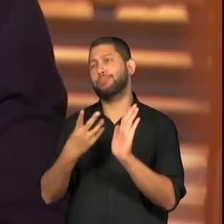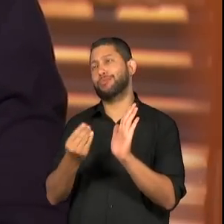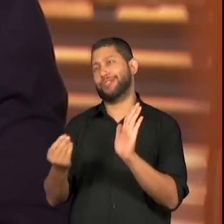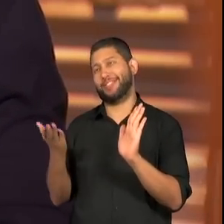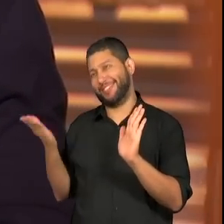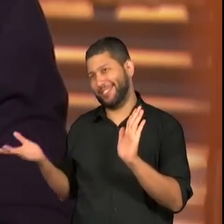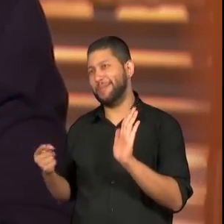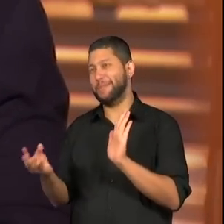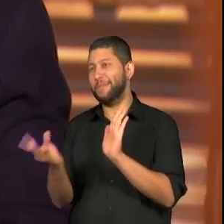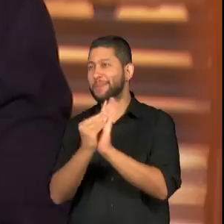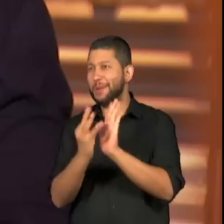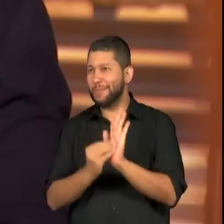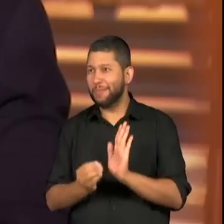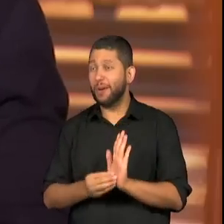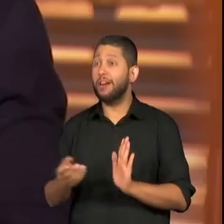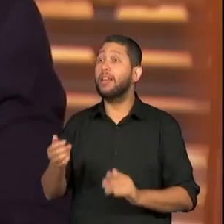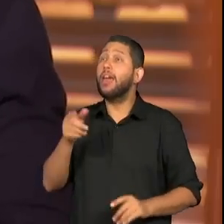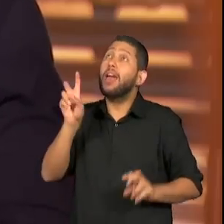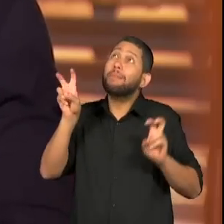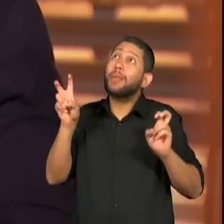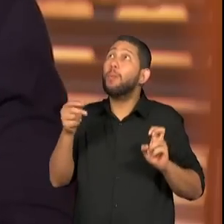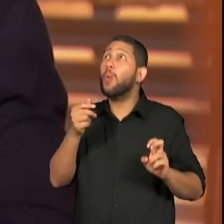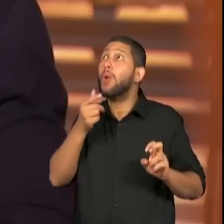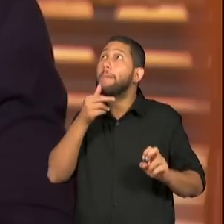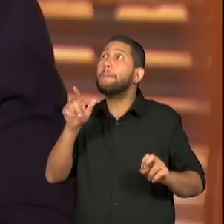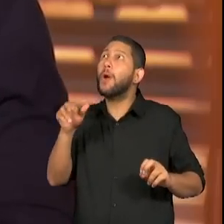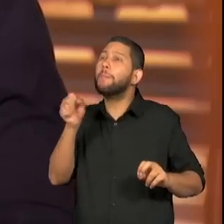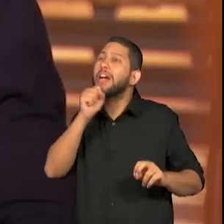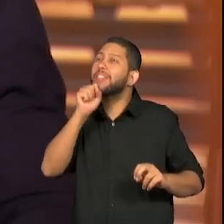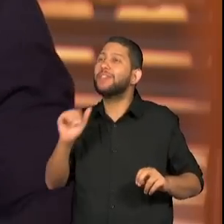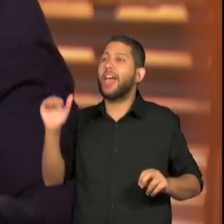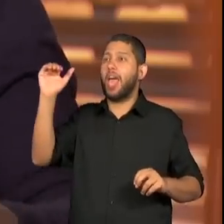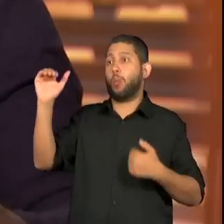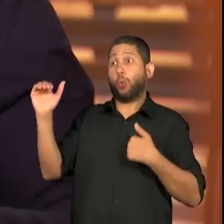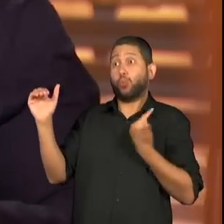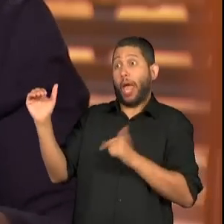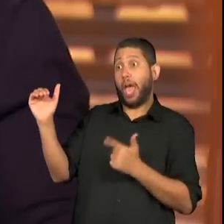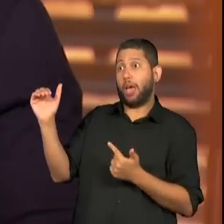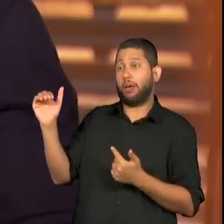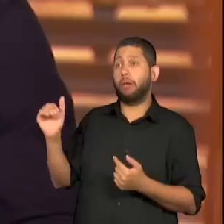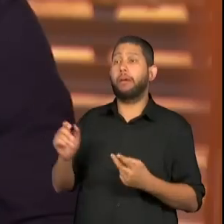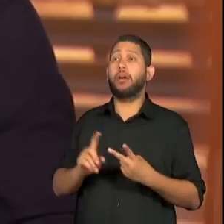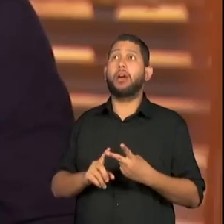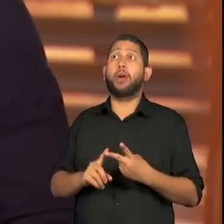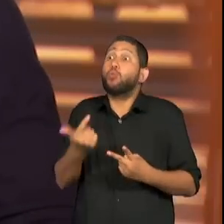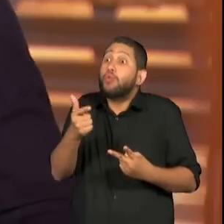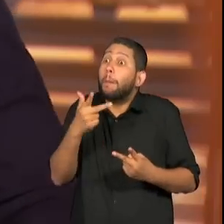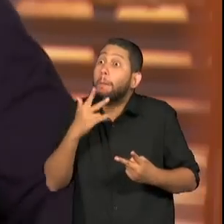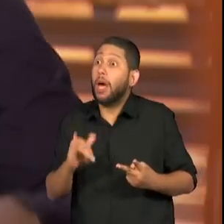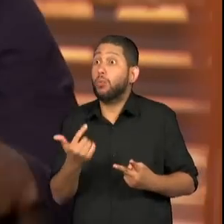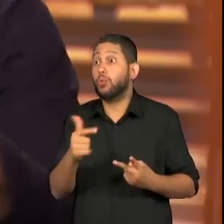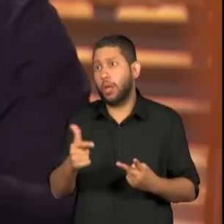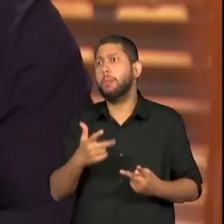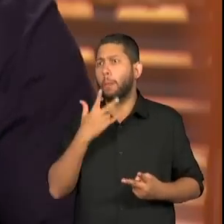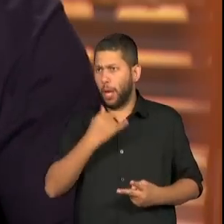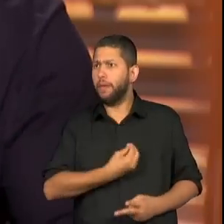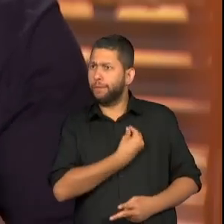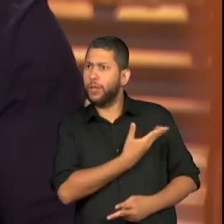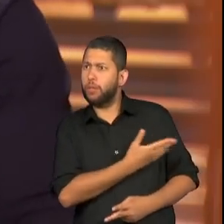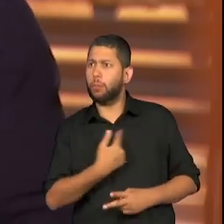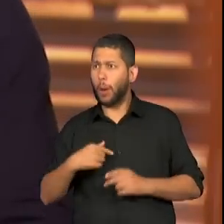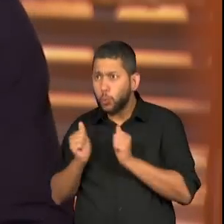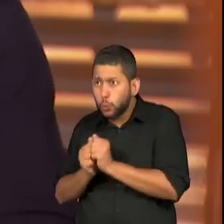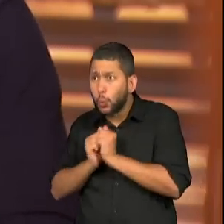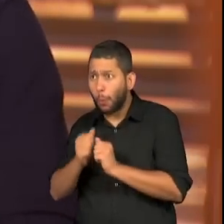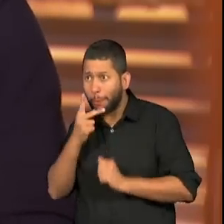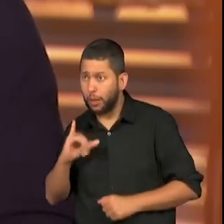que, tipo, ele é o irmão mais velho que eu gostaria de ter. Ele é o pai que muitas vezes eu não tive, apesar de meu pai ser vivo, mas não tive essa